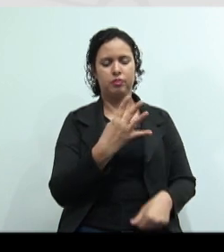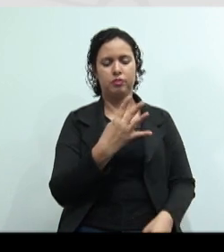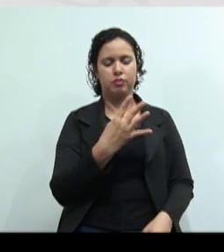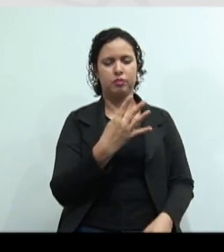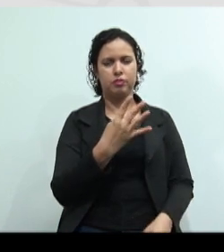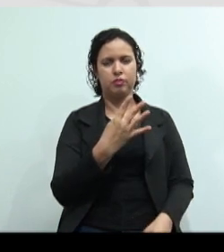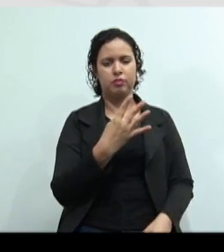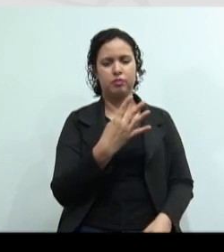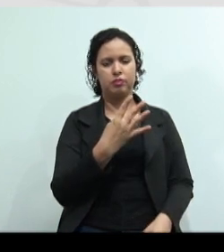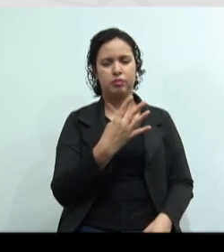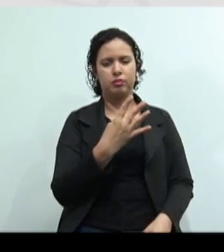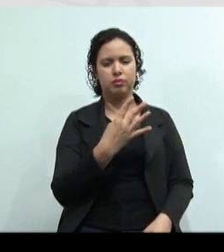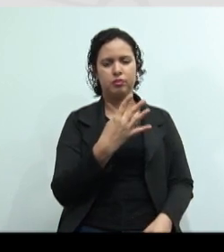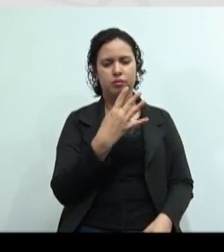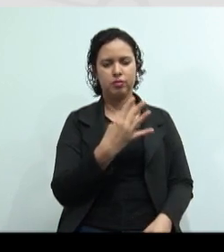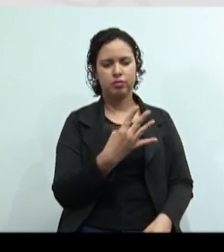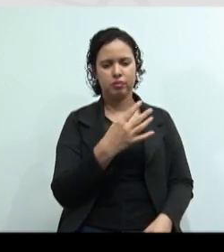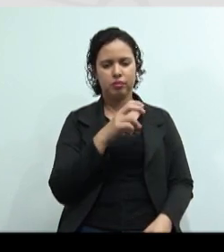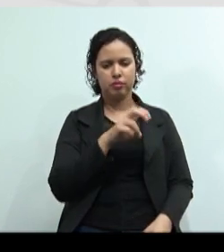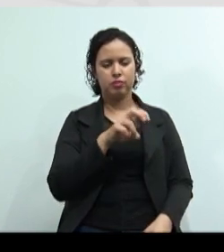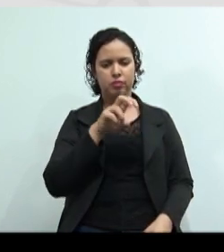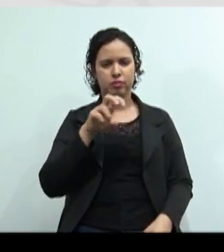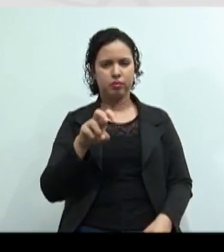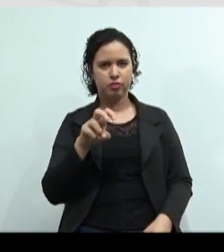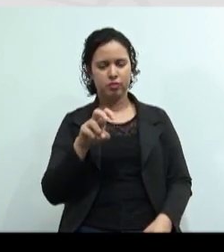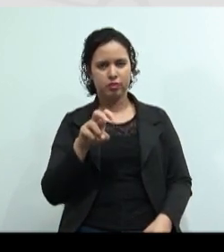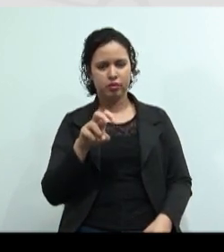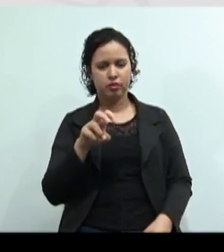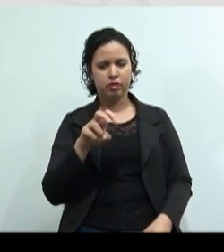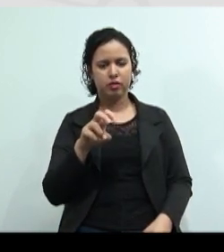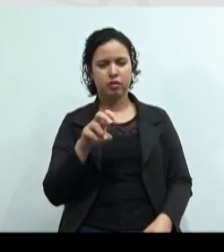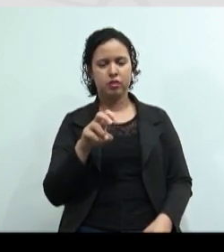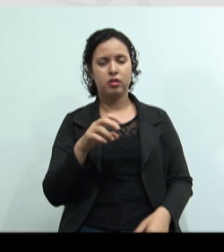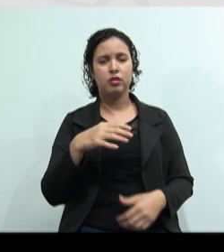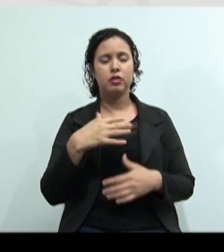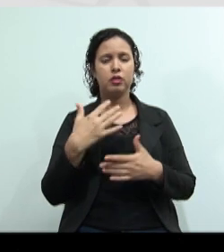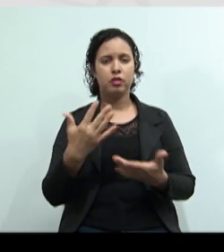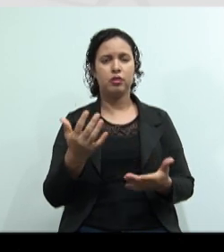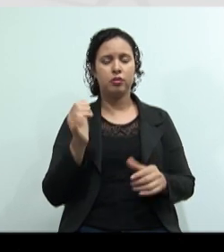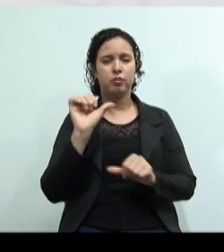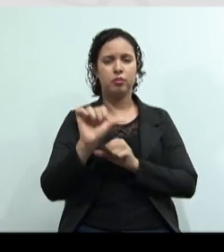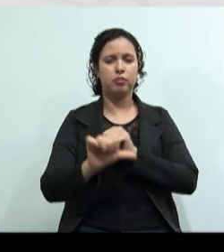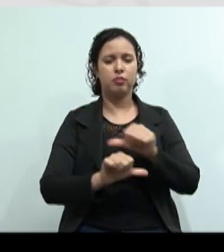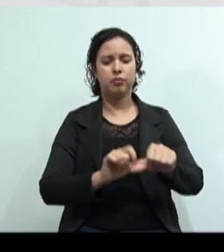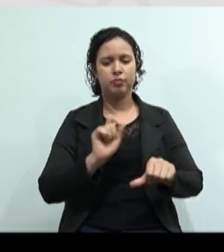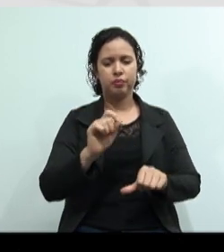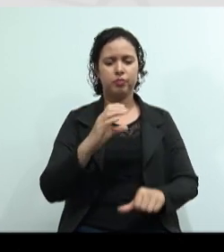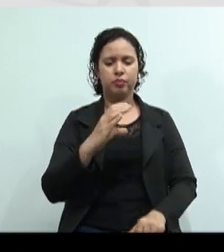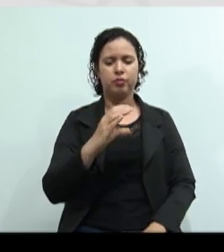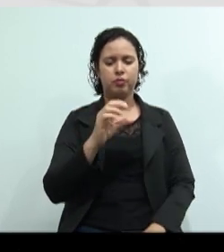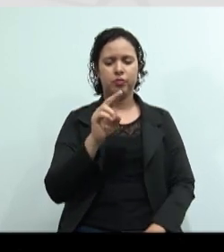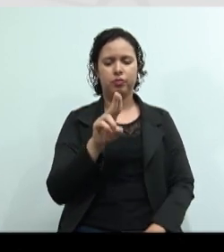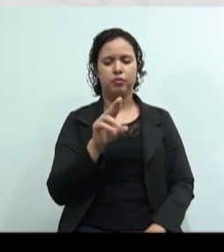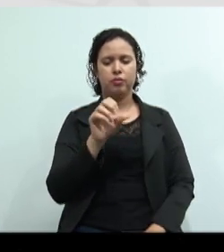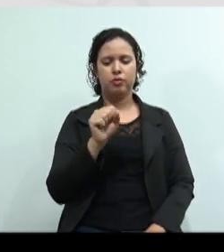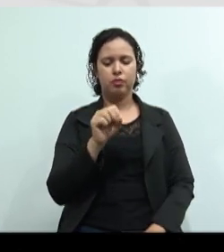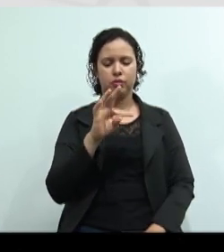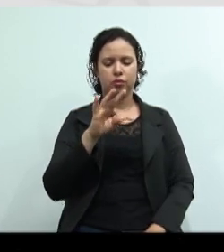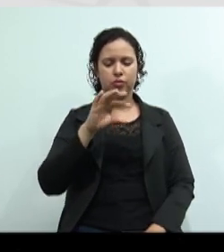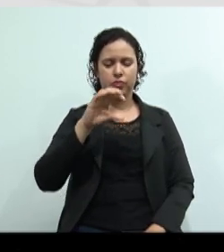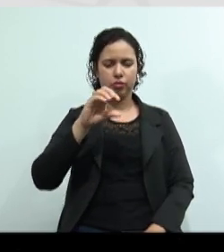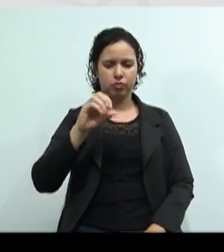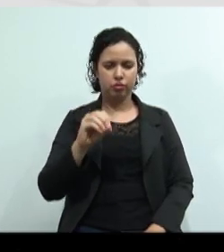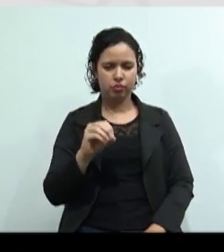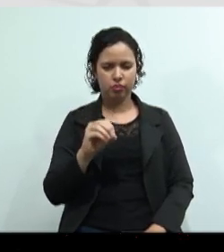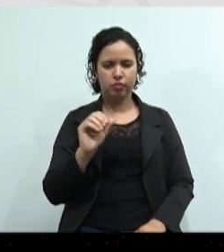455, então a entrada não se altera. O que se altera nessas metodologias é o que? O custo da mercadoria vendida, que